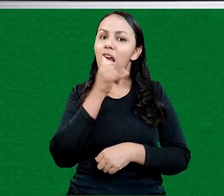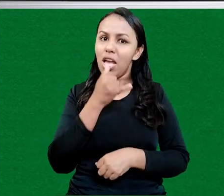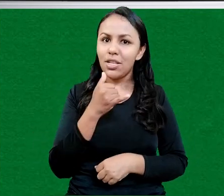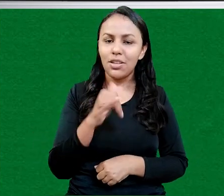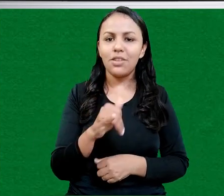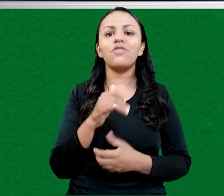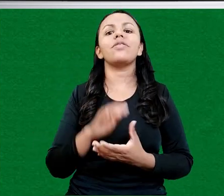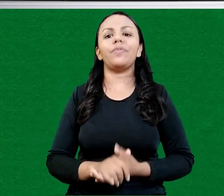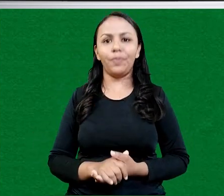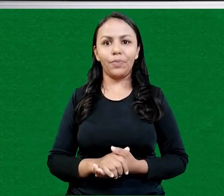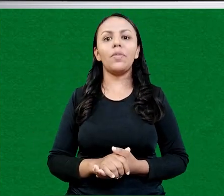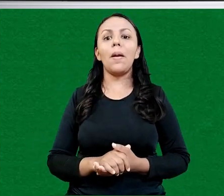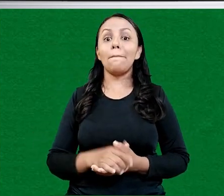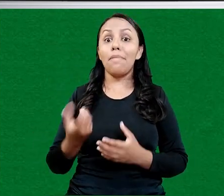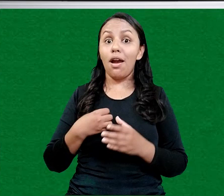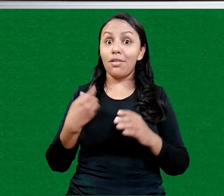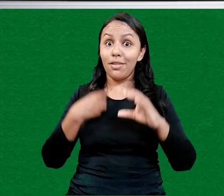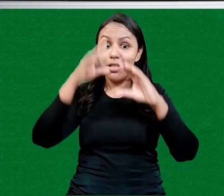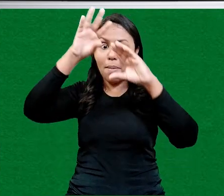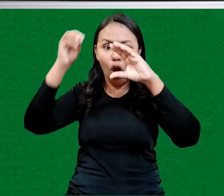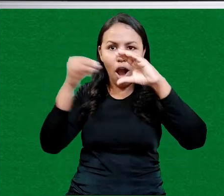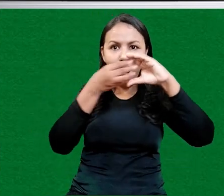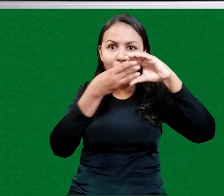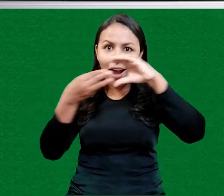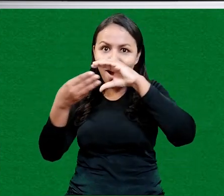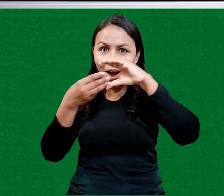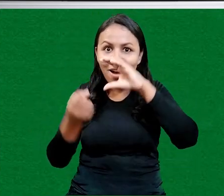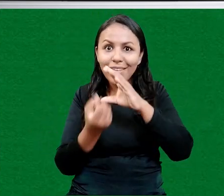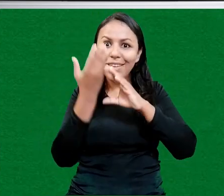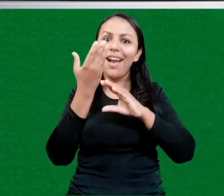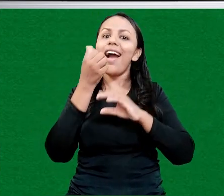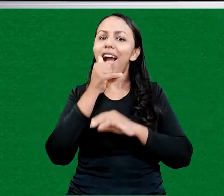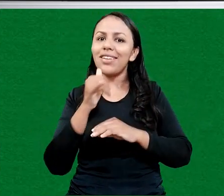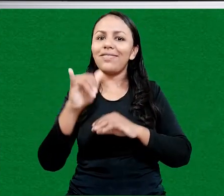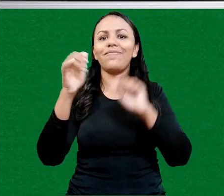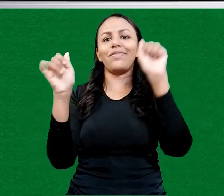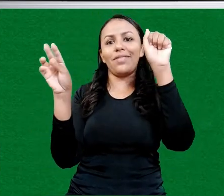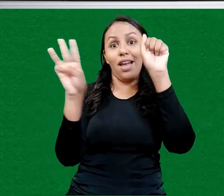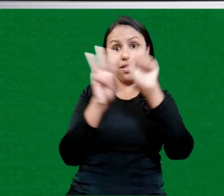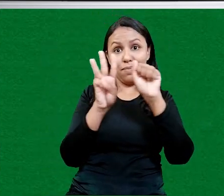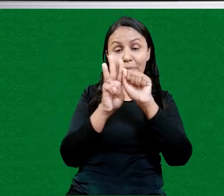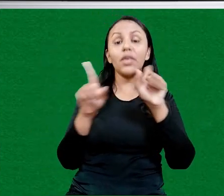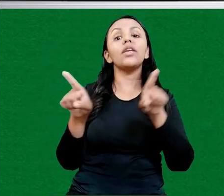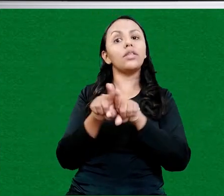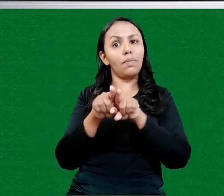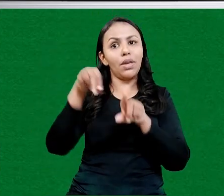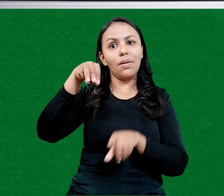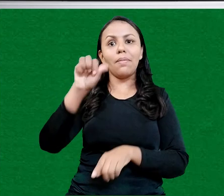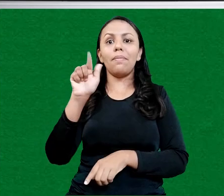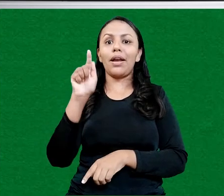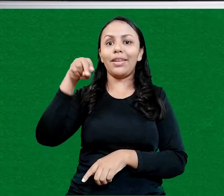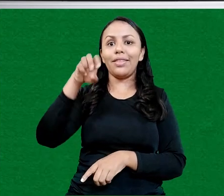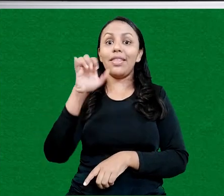energéticos para a produção de ATP, lembra lá atrás que nós falamos, e que eu preciso também de magnésio através dos